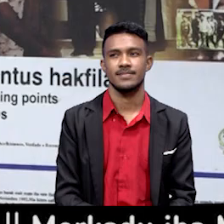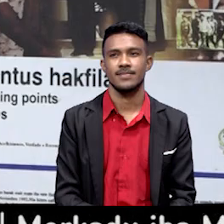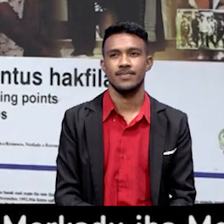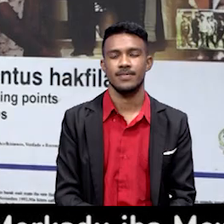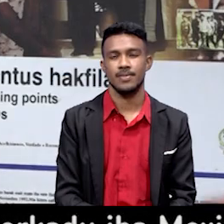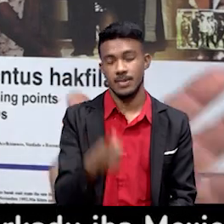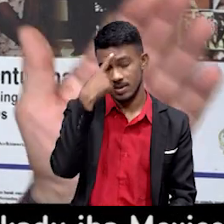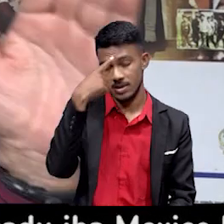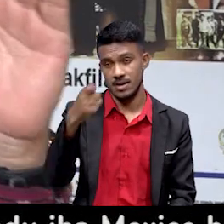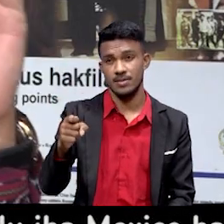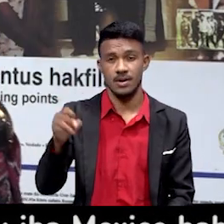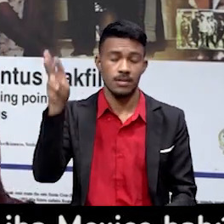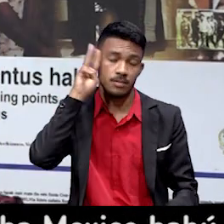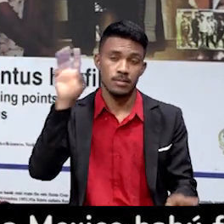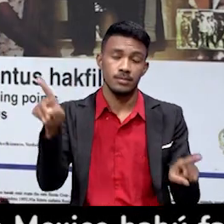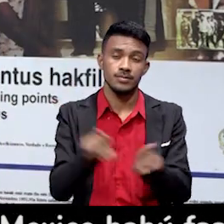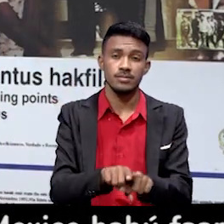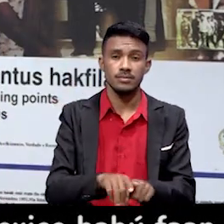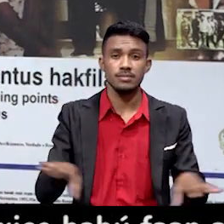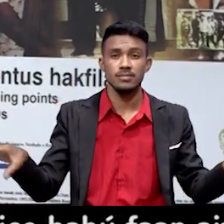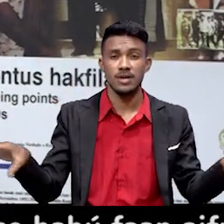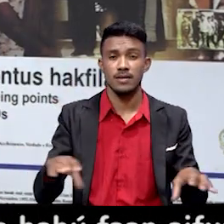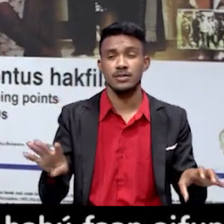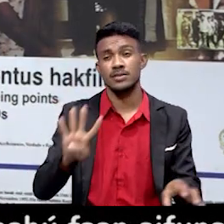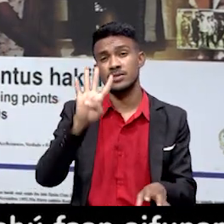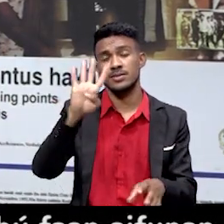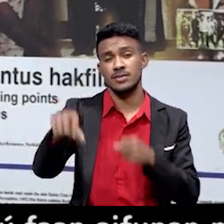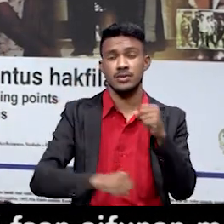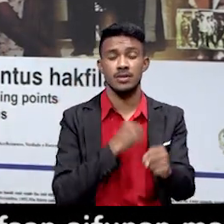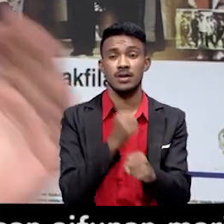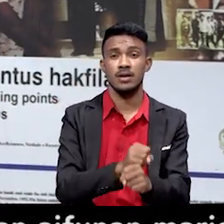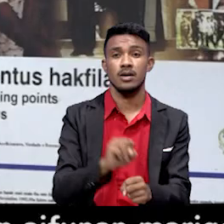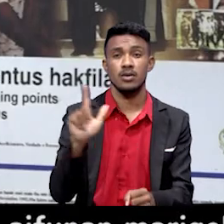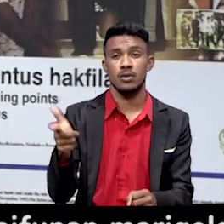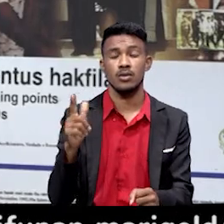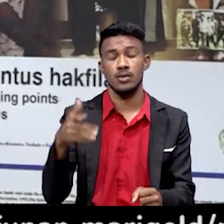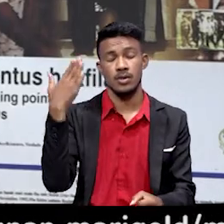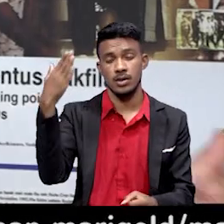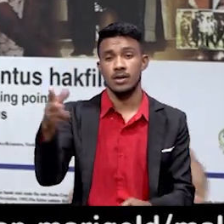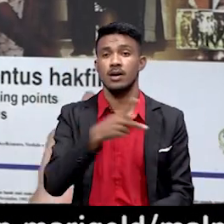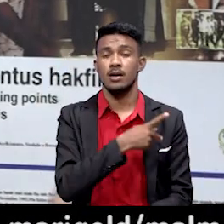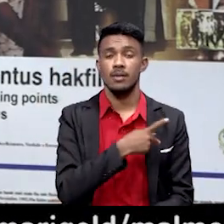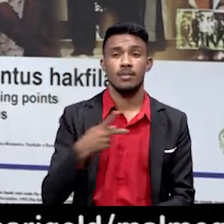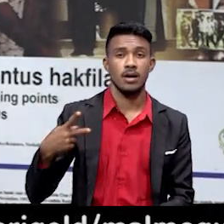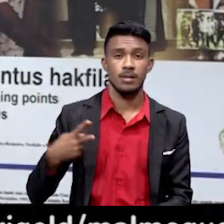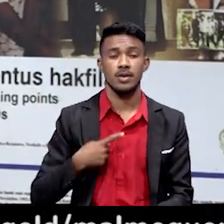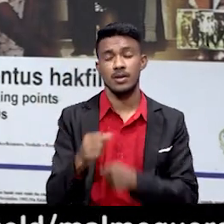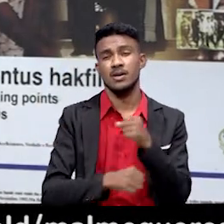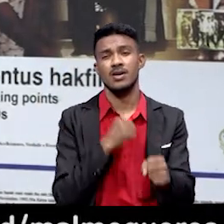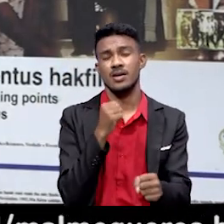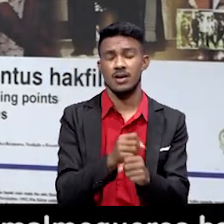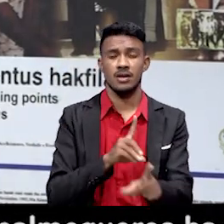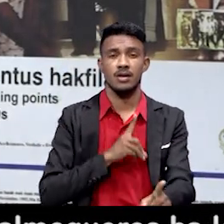Tamo balun servitio na mandato hat in ruanulo tion in parlamento. Ando si ria lia direito vale per si ria tina hat et simu tion